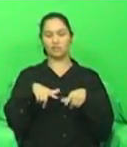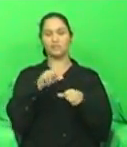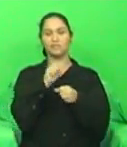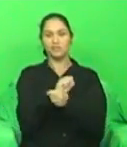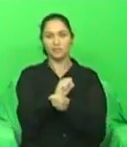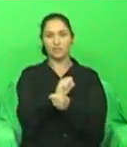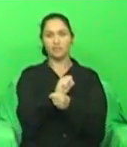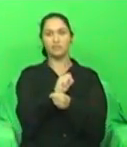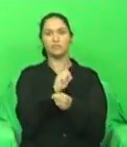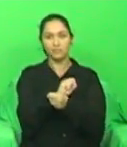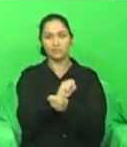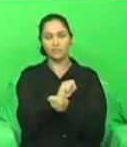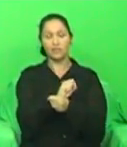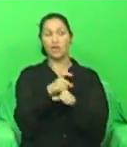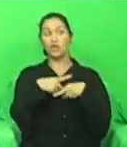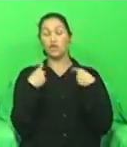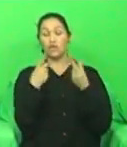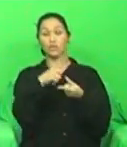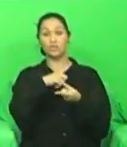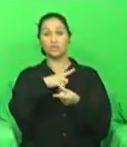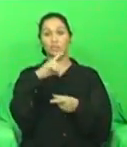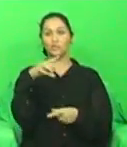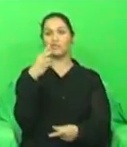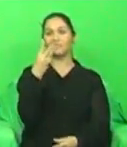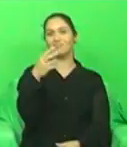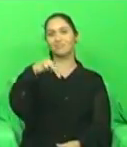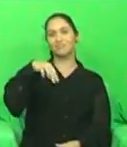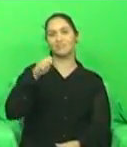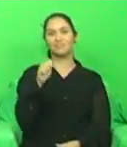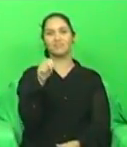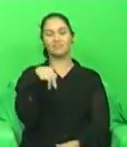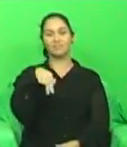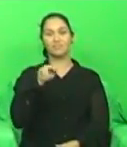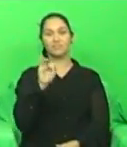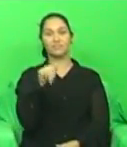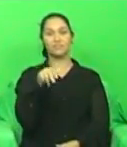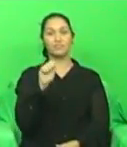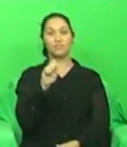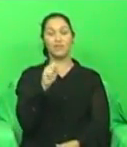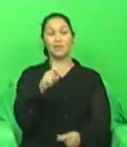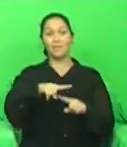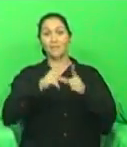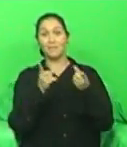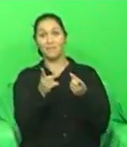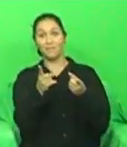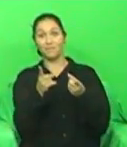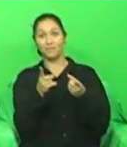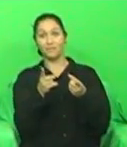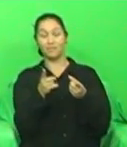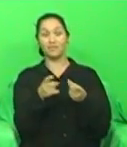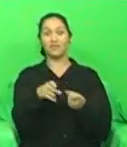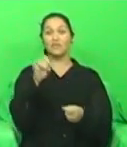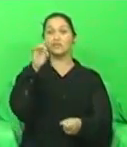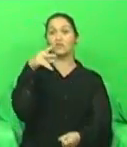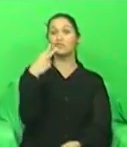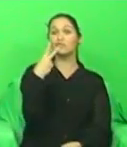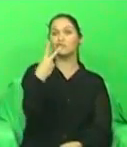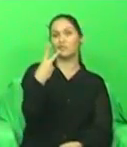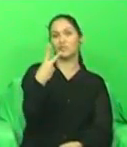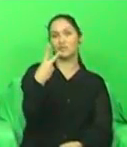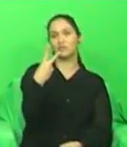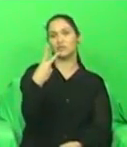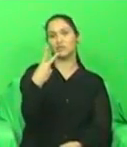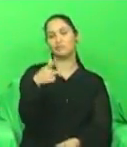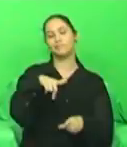incrível que pareça nós e 13 máquinas só duas funcionando vereador já nos bairros nosso hoje então veja quanto as 700 e poucas